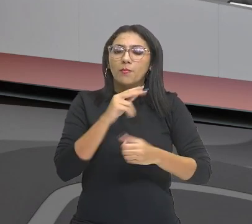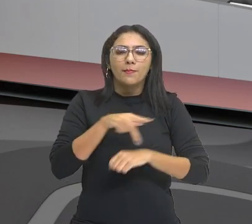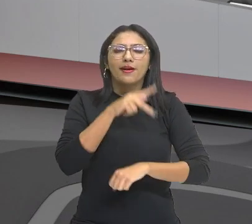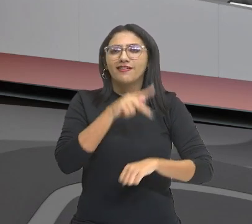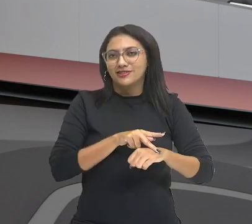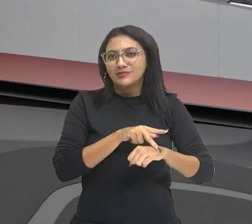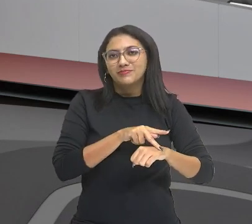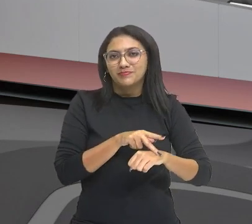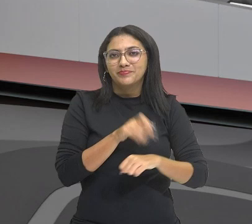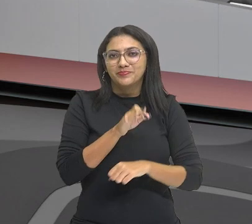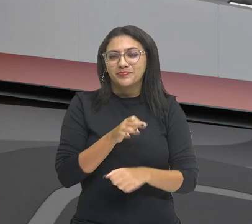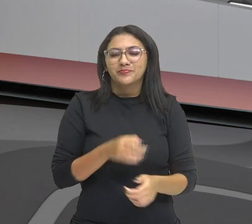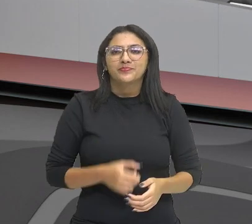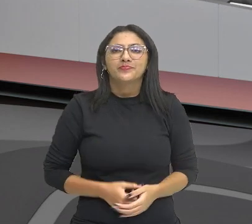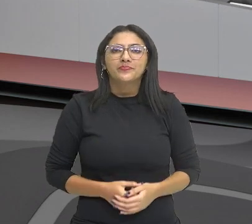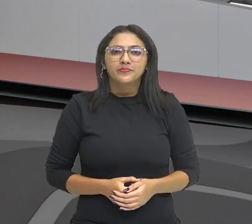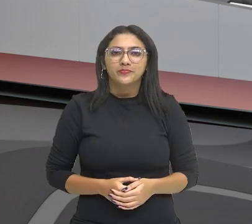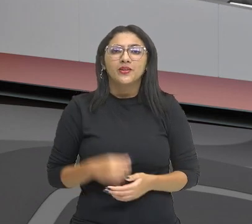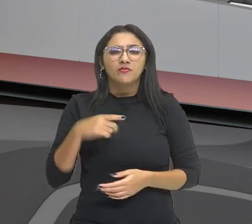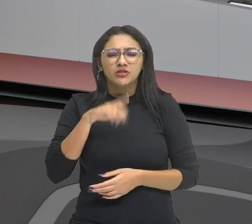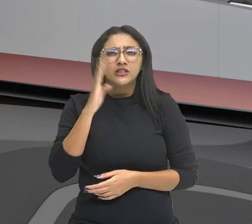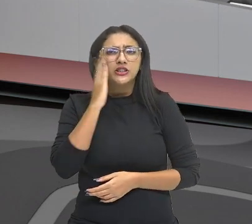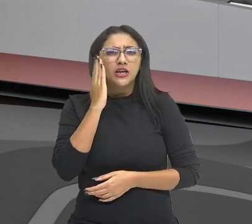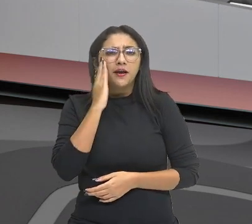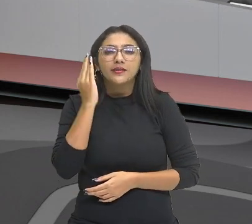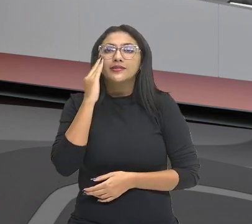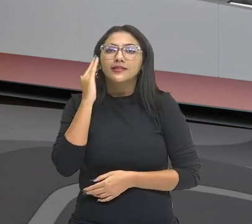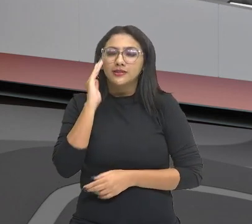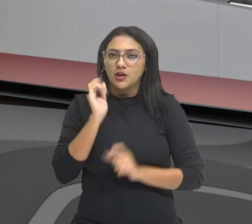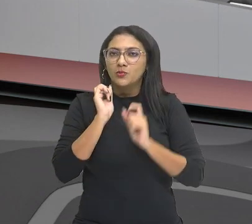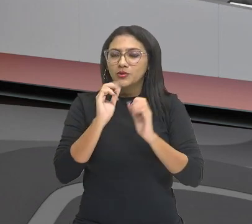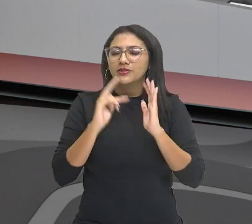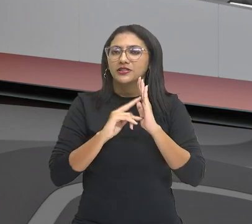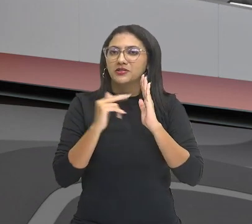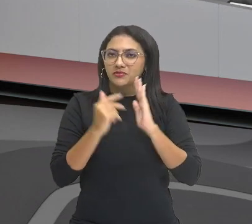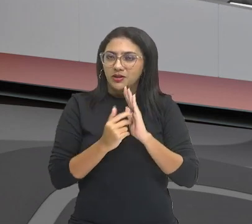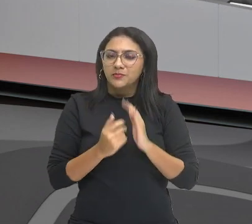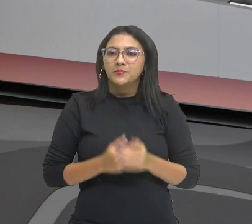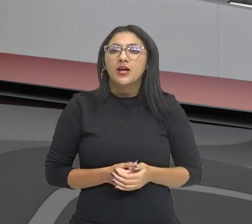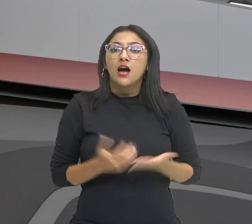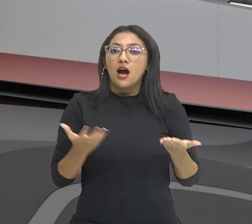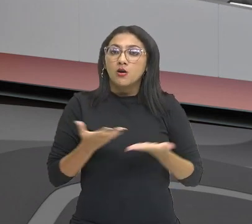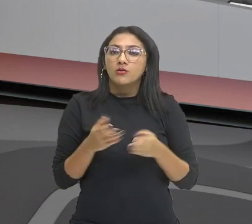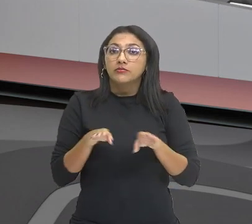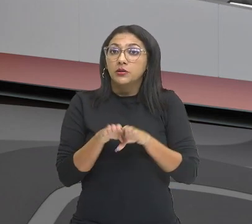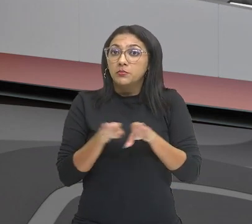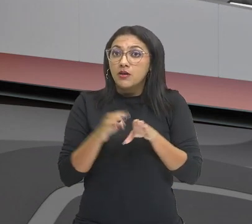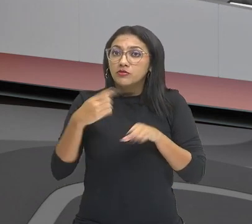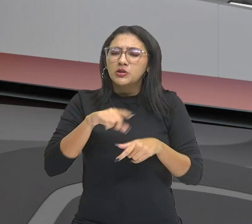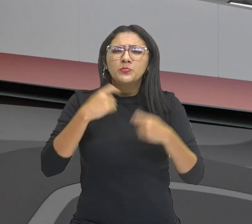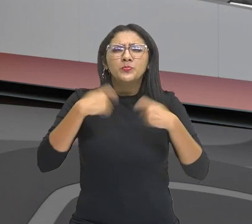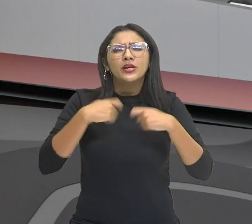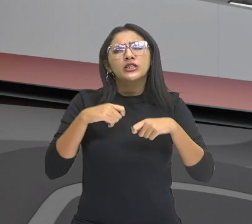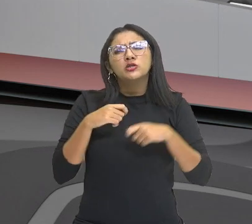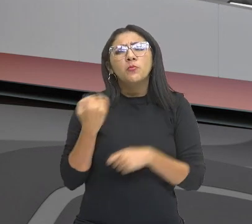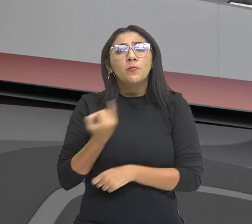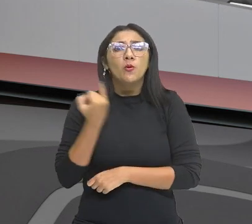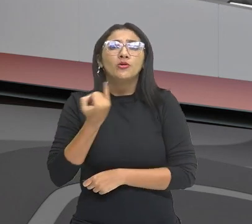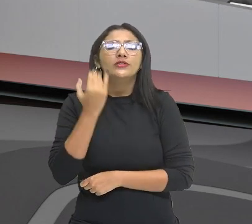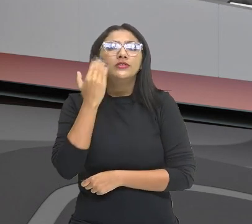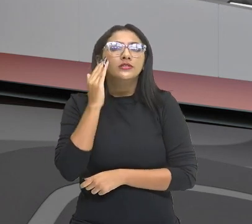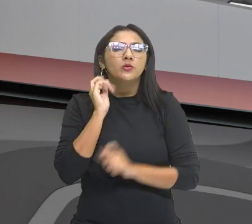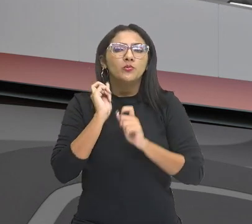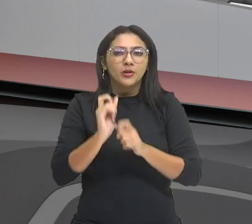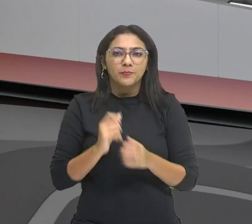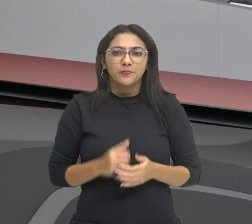países, certo? Agora que vocês já sabem ali o que é uma ordem geopolítica mundial, é necessário também que vocês entendam que ao